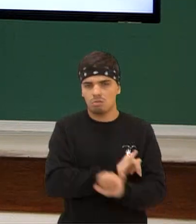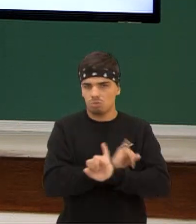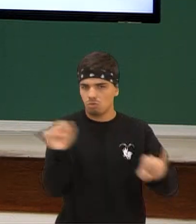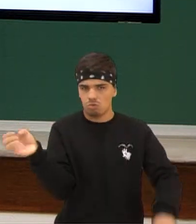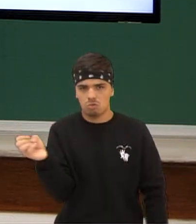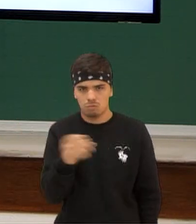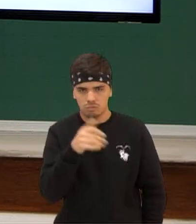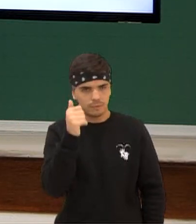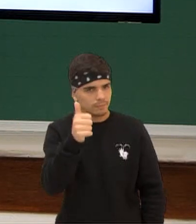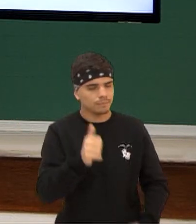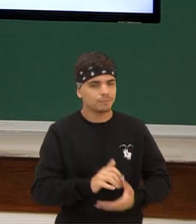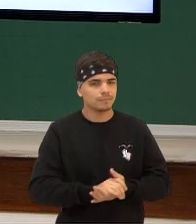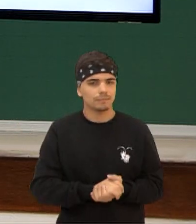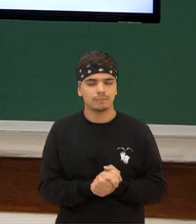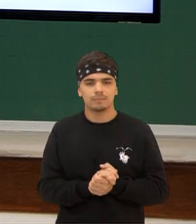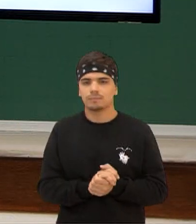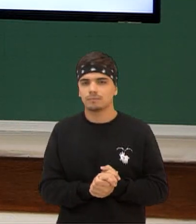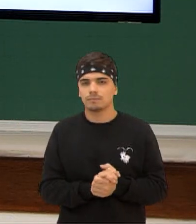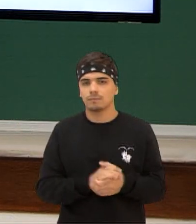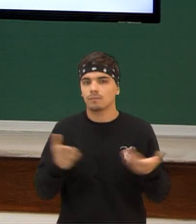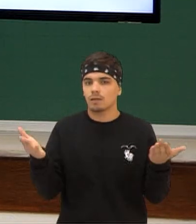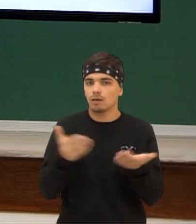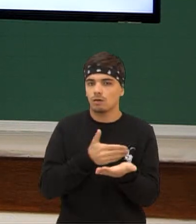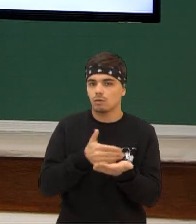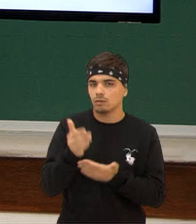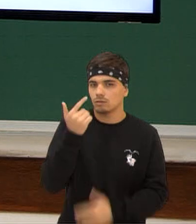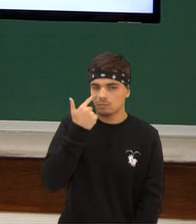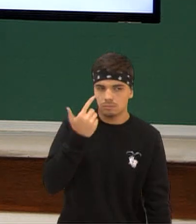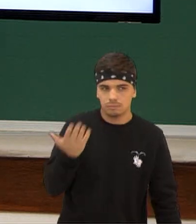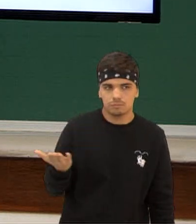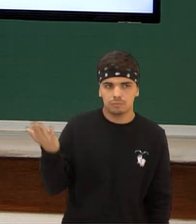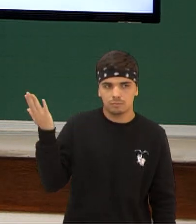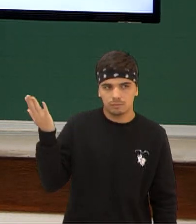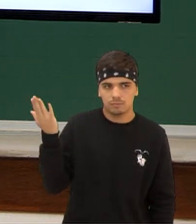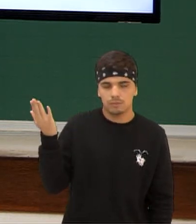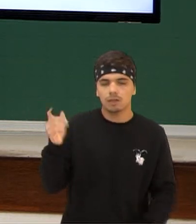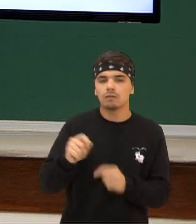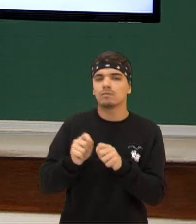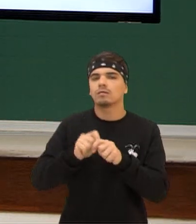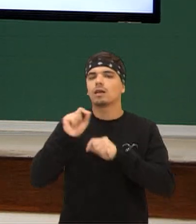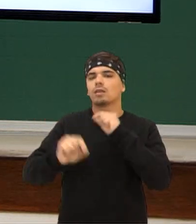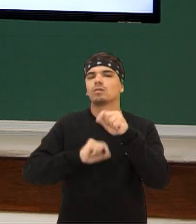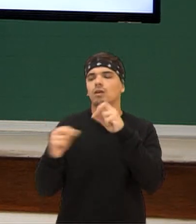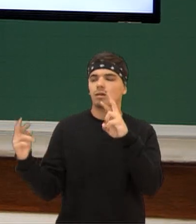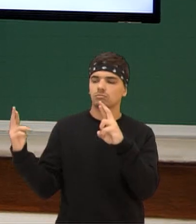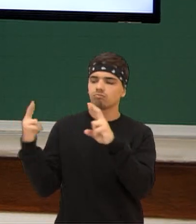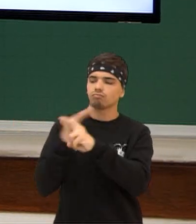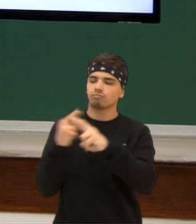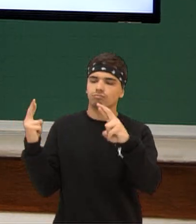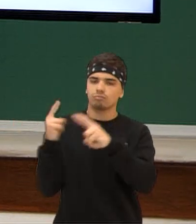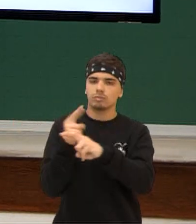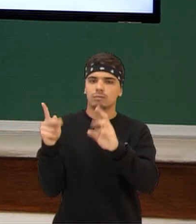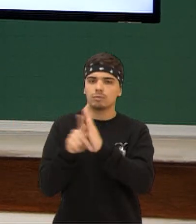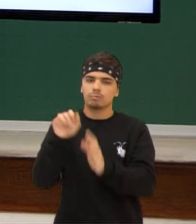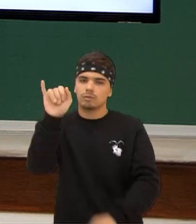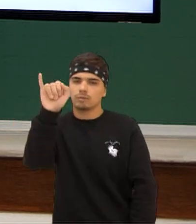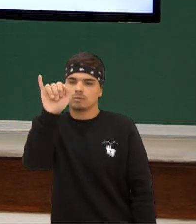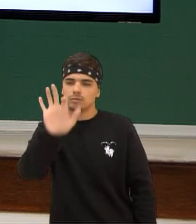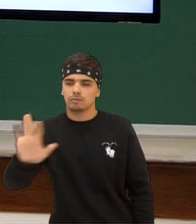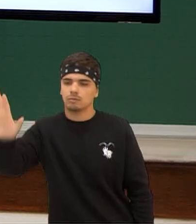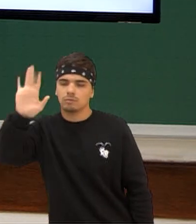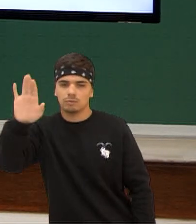de novidade aqui OK tudo bem então vamos lá agora nós vamos fazer o quê se relacionar as